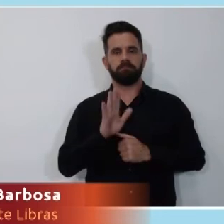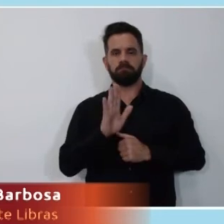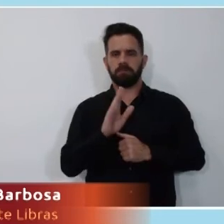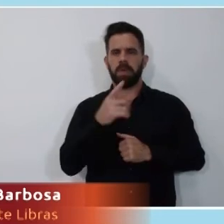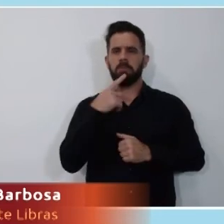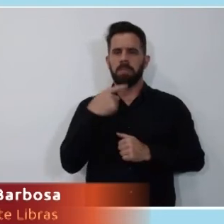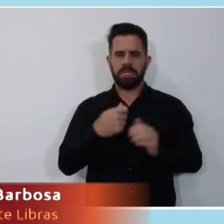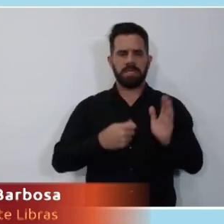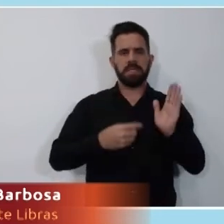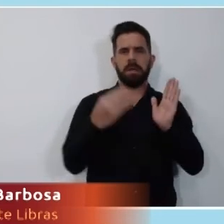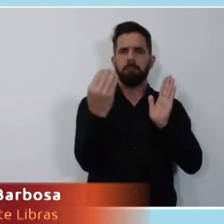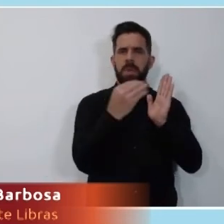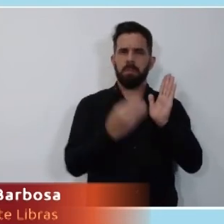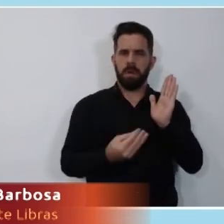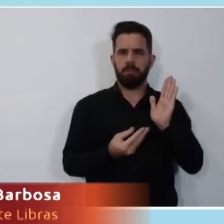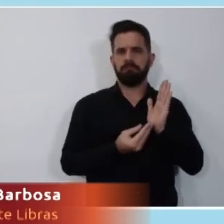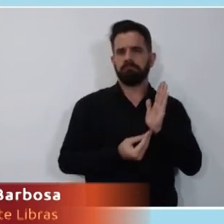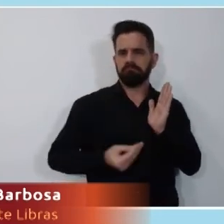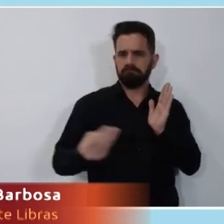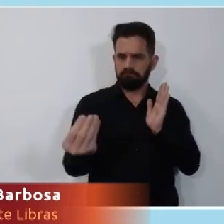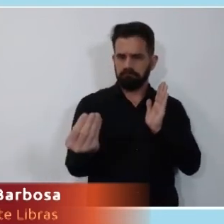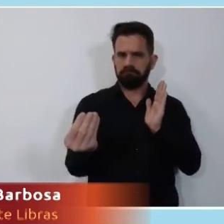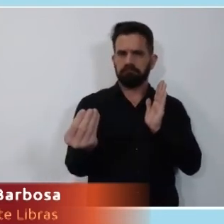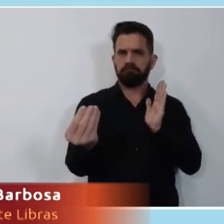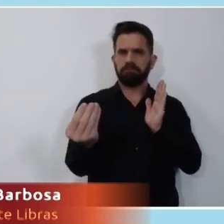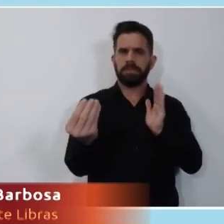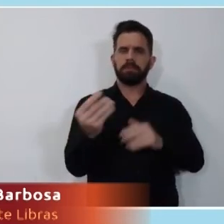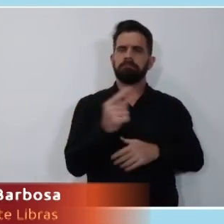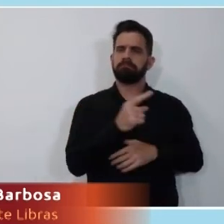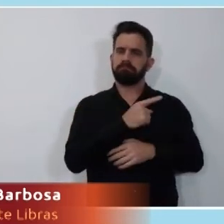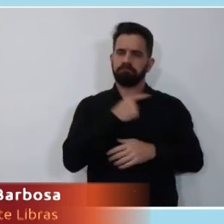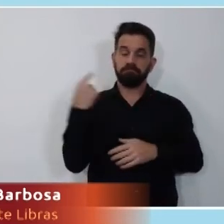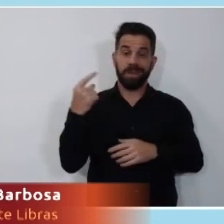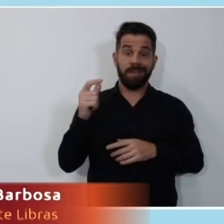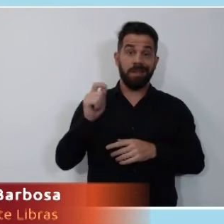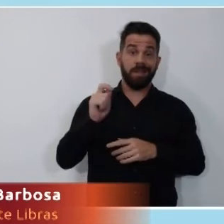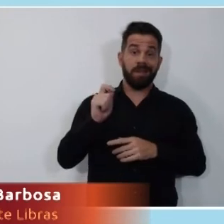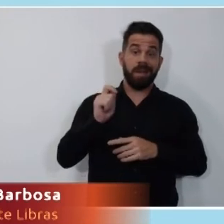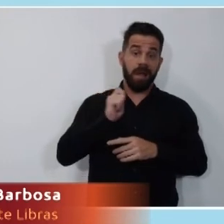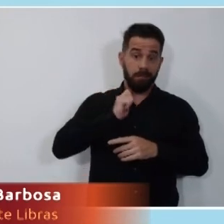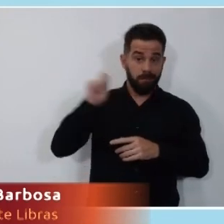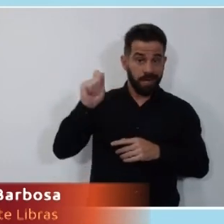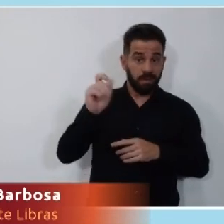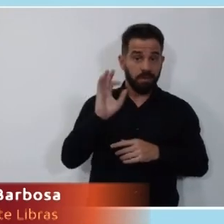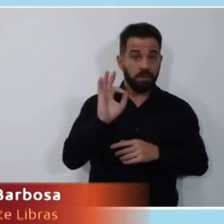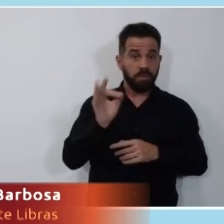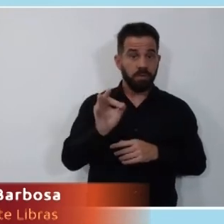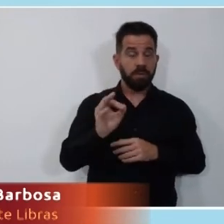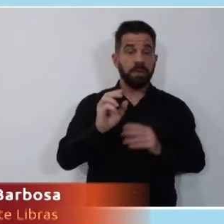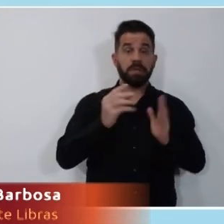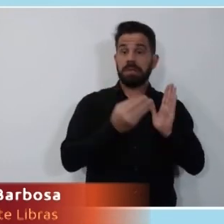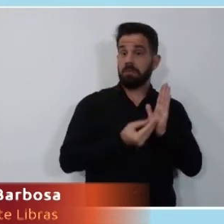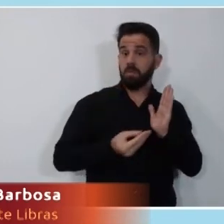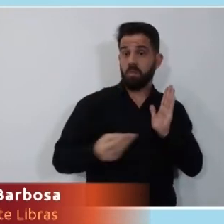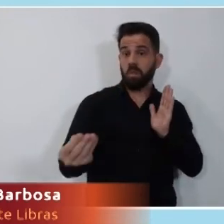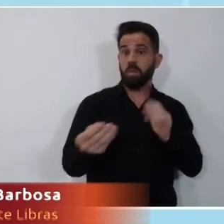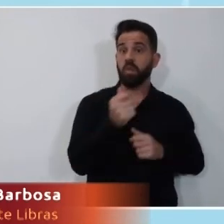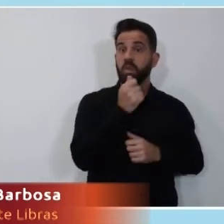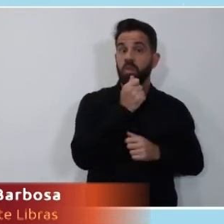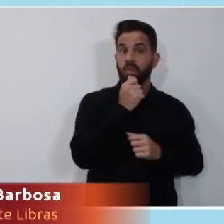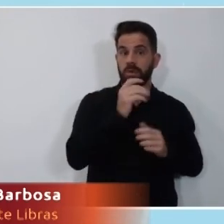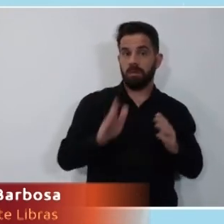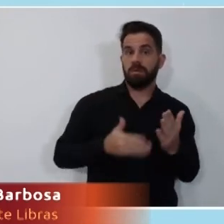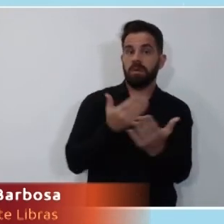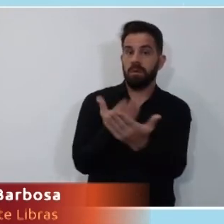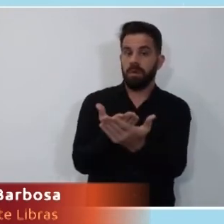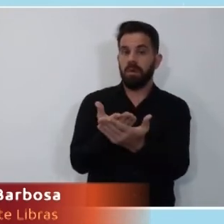abril, não é isso? Já que é a exigência da Política Nacional de Mobilidade Urbana e se ele não for entregue até abril, há uma pena de o